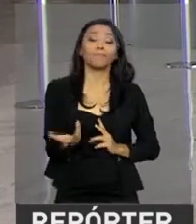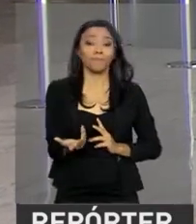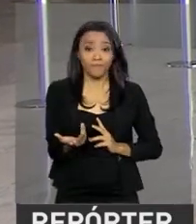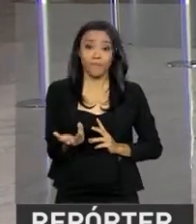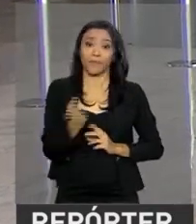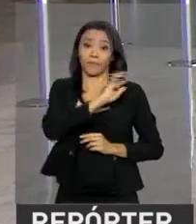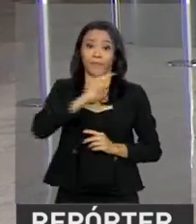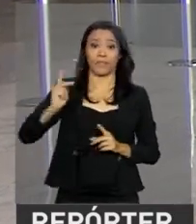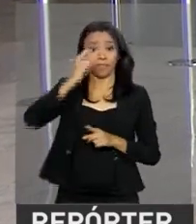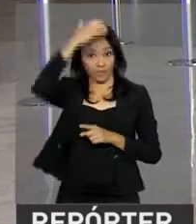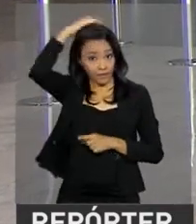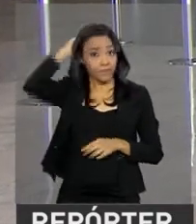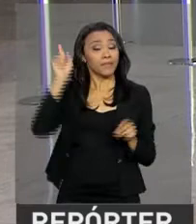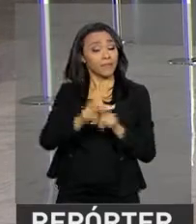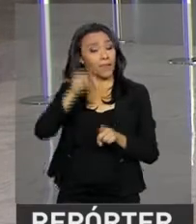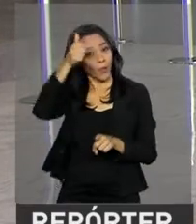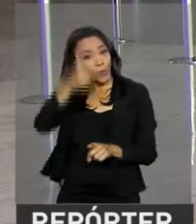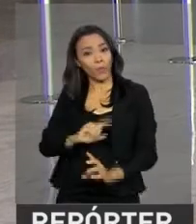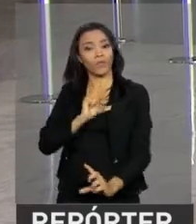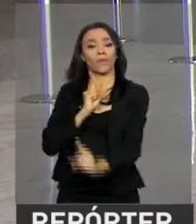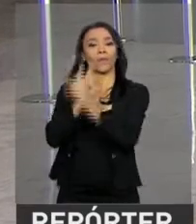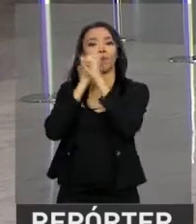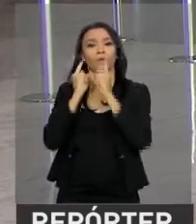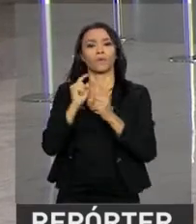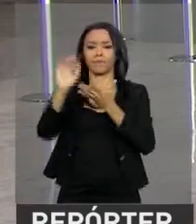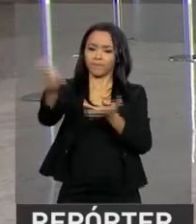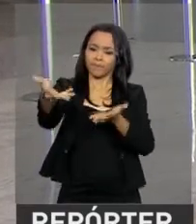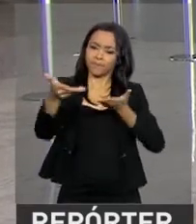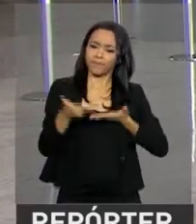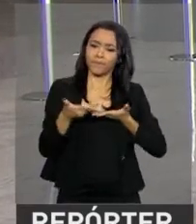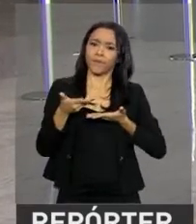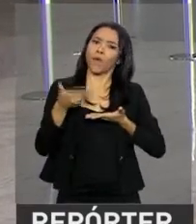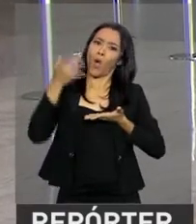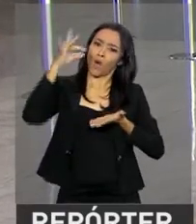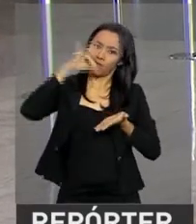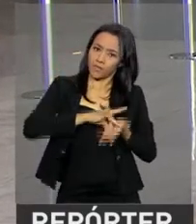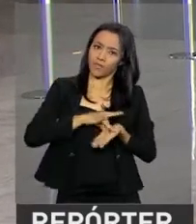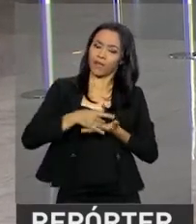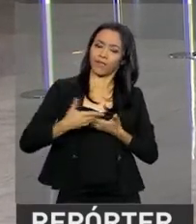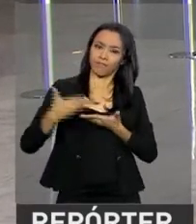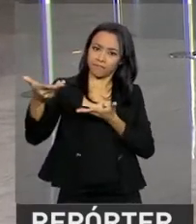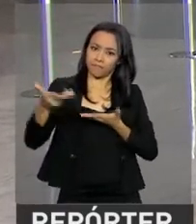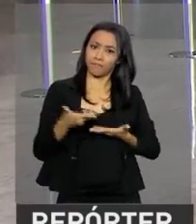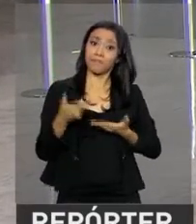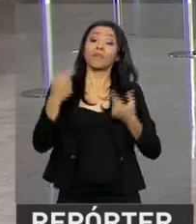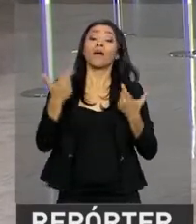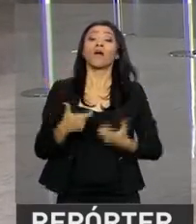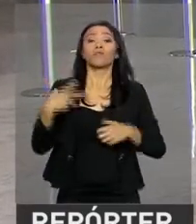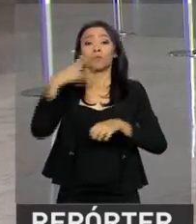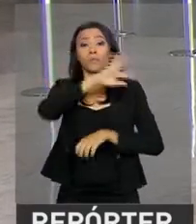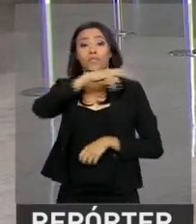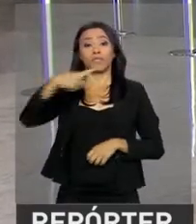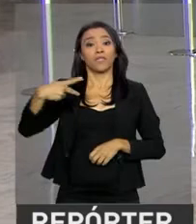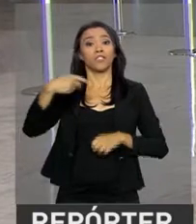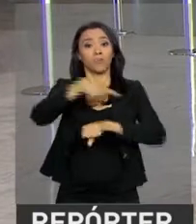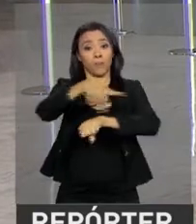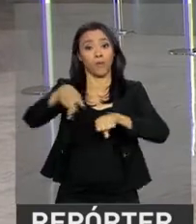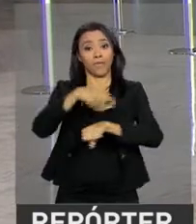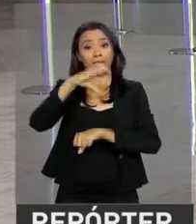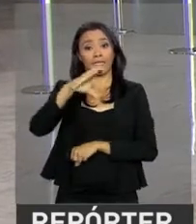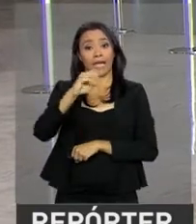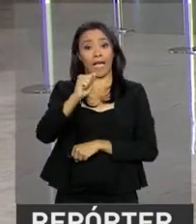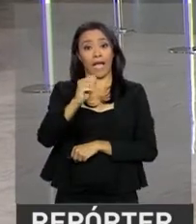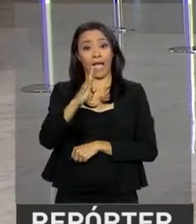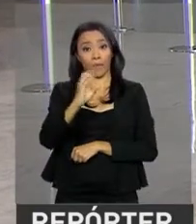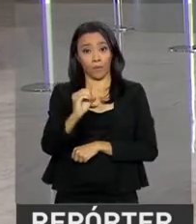também tem um encontro, recebe, faz uma recepção oficial aí ao presidente de Cabo Verde, do país Cabo Verde,